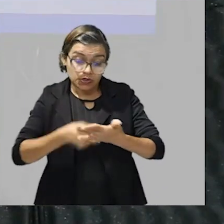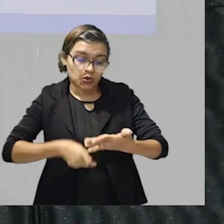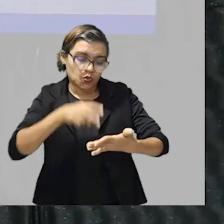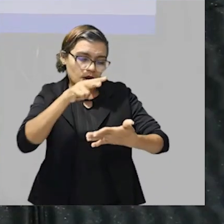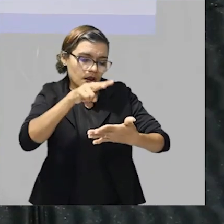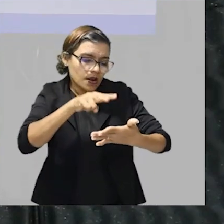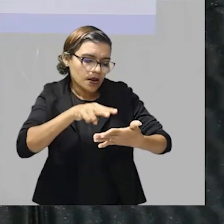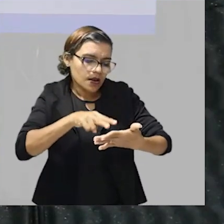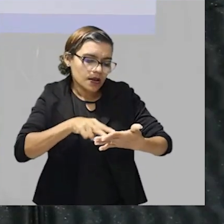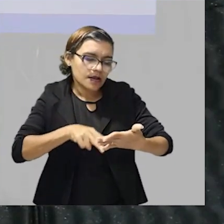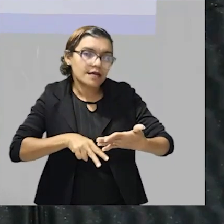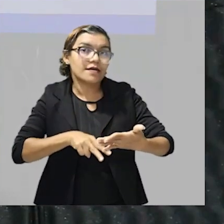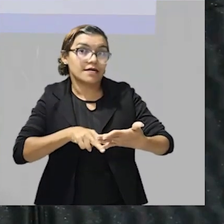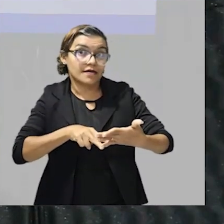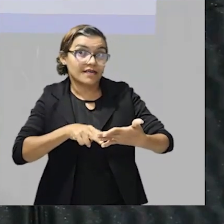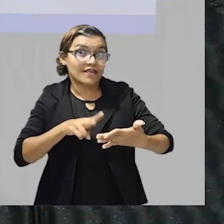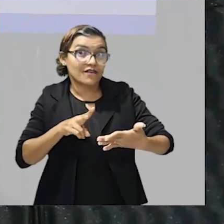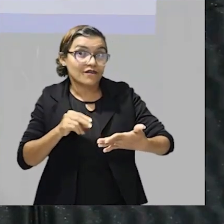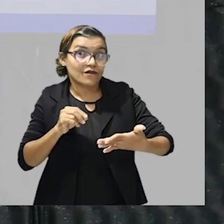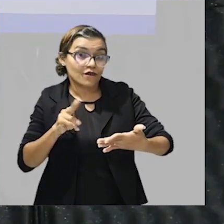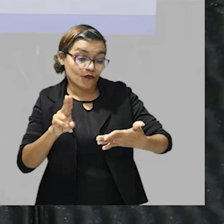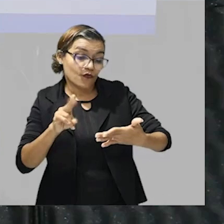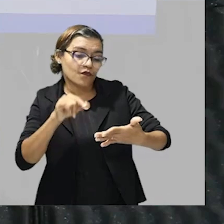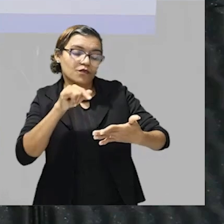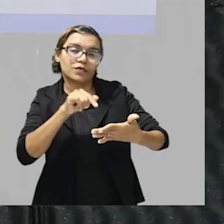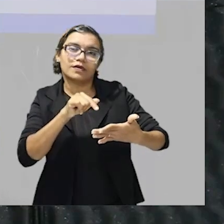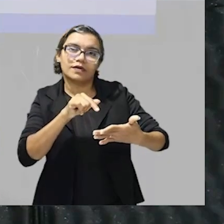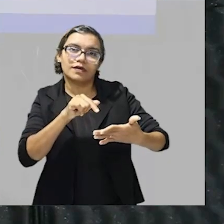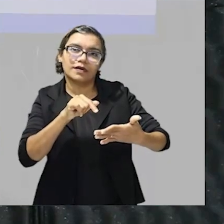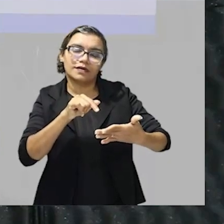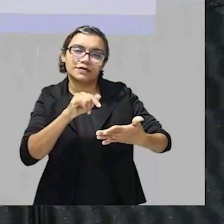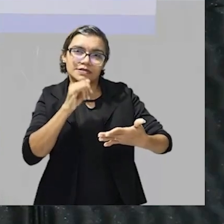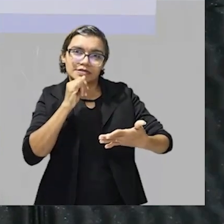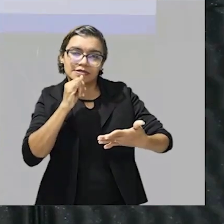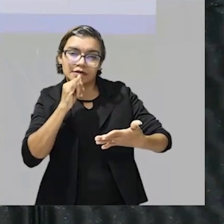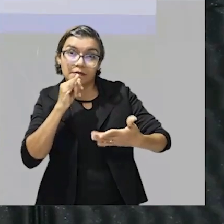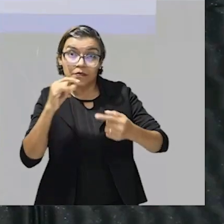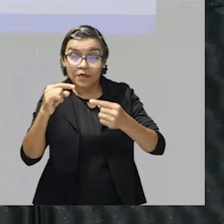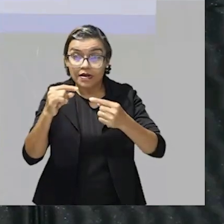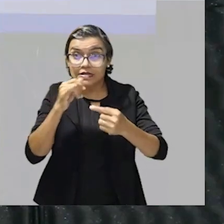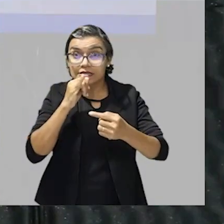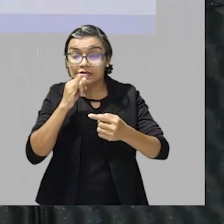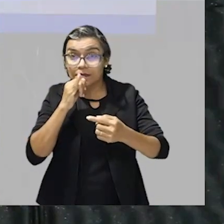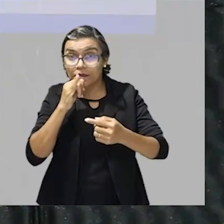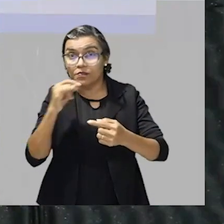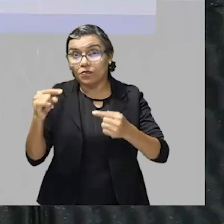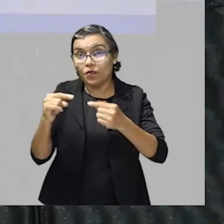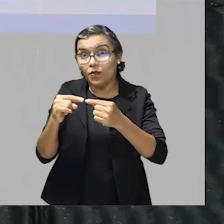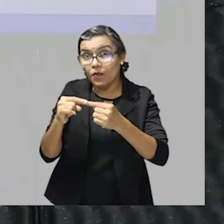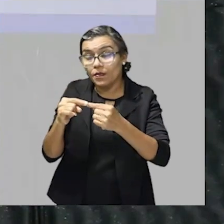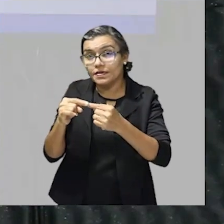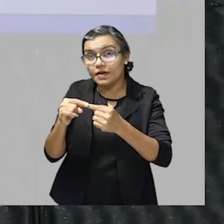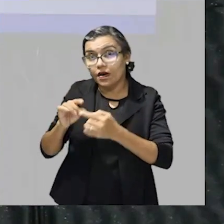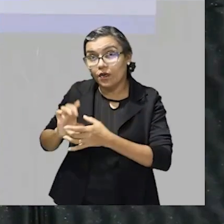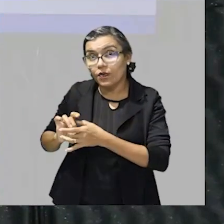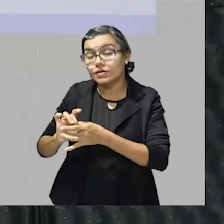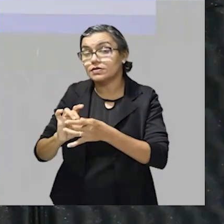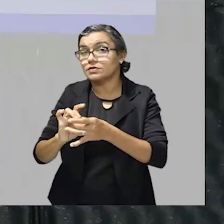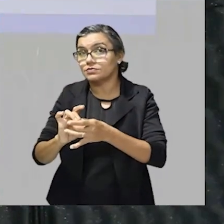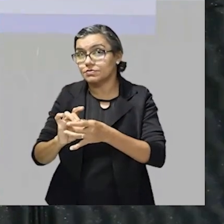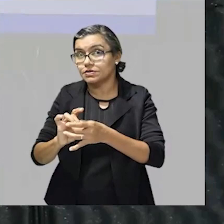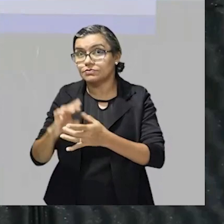texto e vou situá-lo no contexto para que o meu entendimento não fique